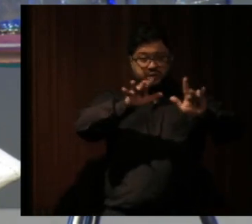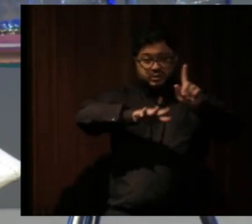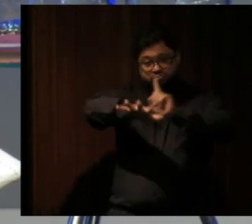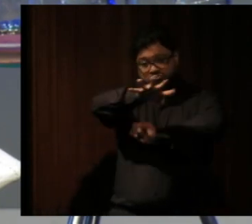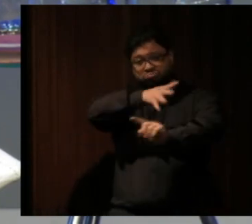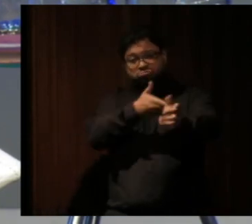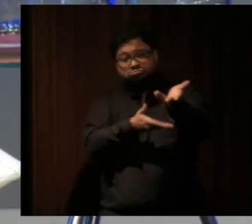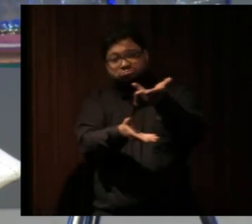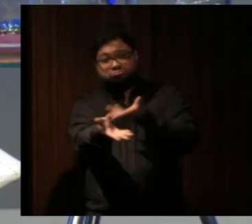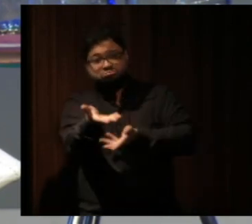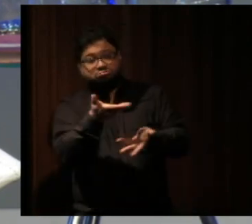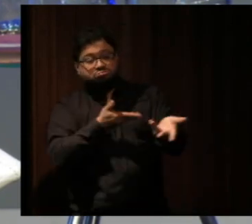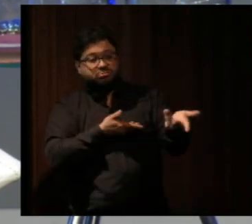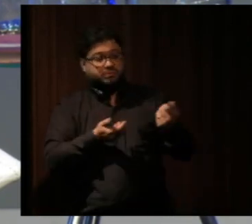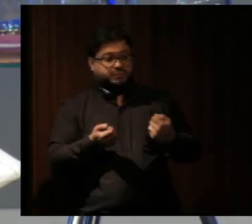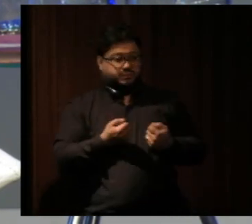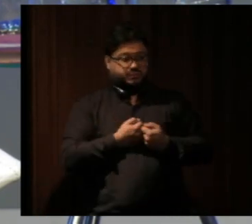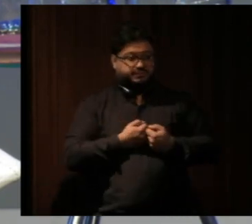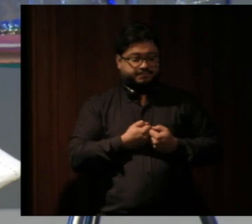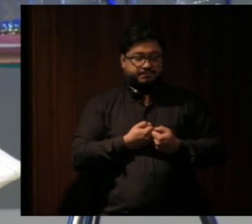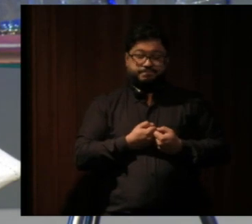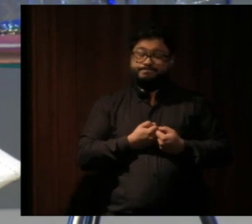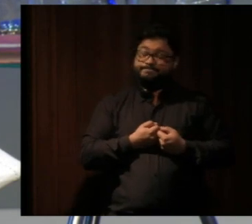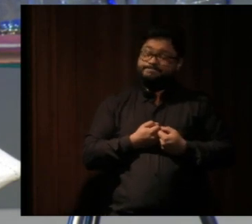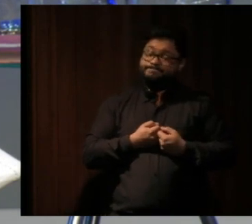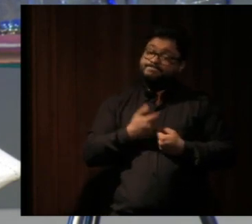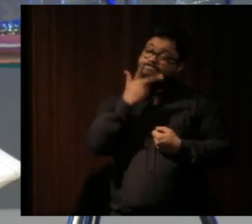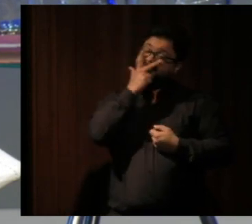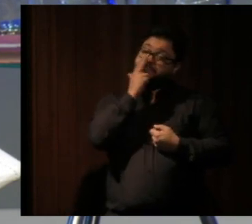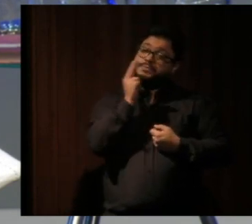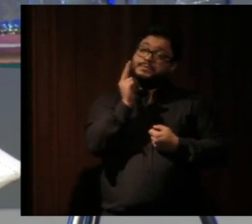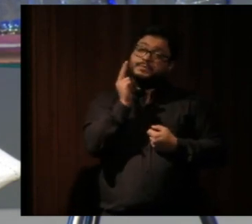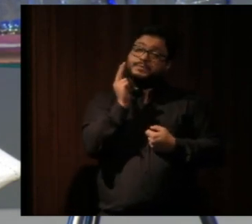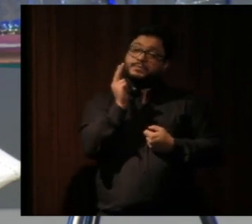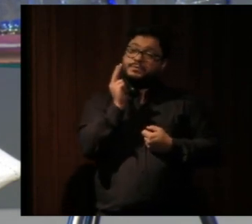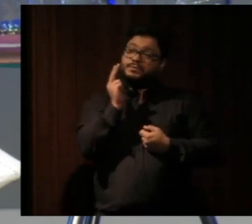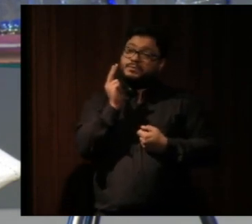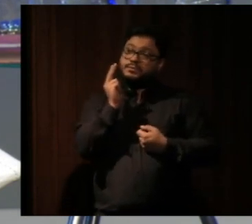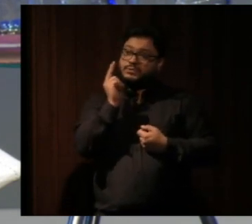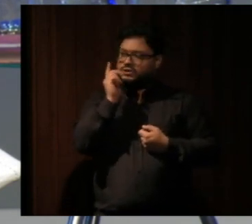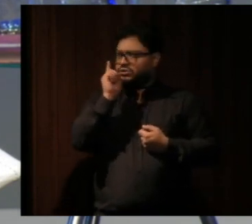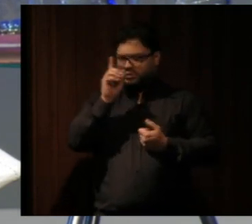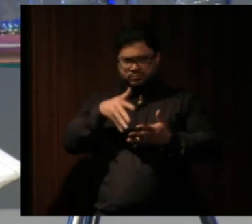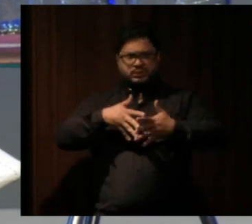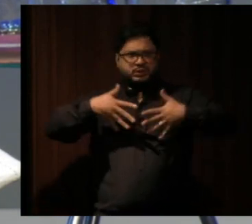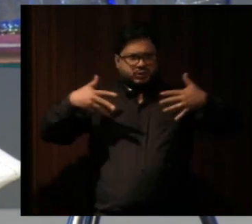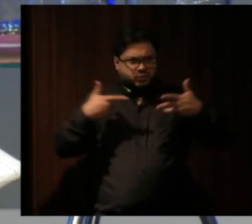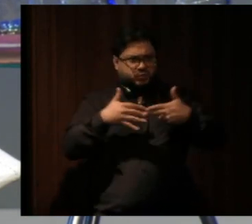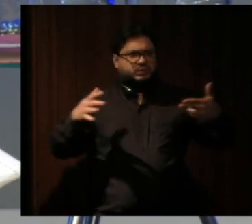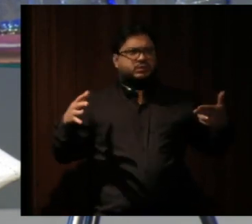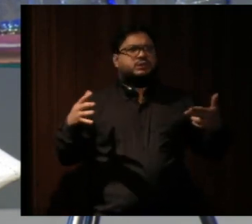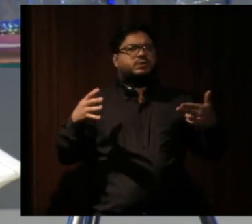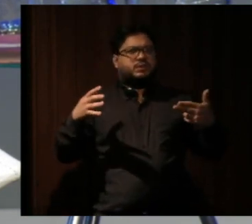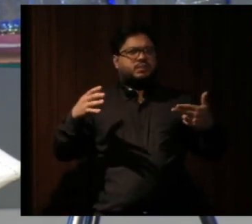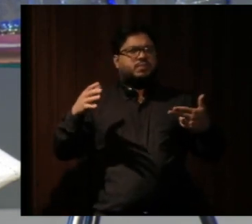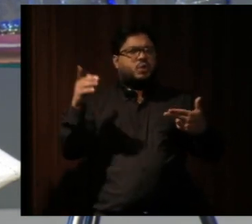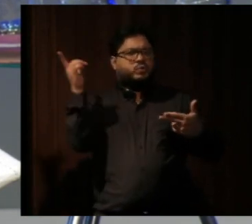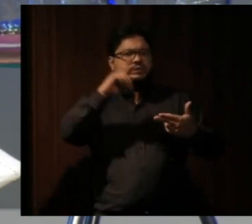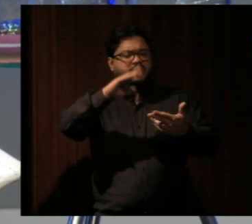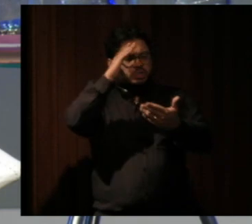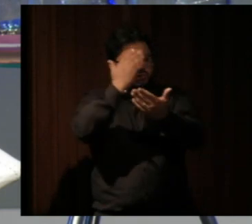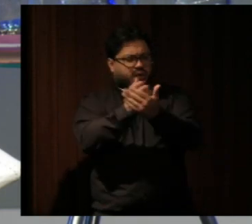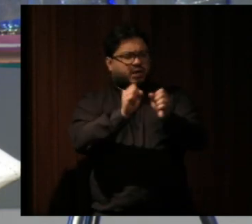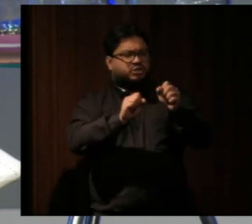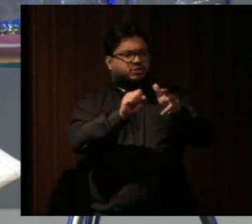sociedade né e e acho que já é uma uma grande coisa para recuperação da credibilidade da